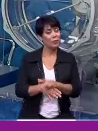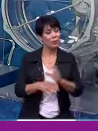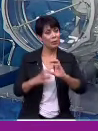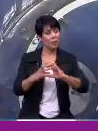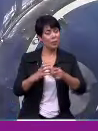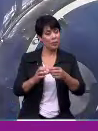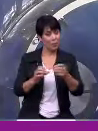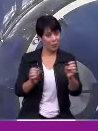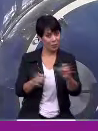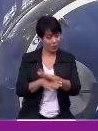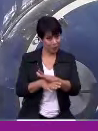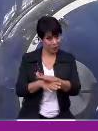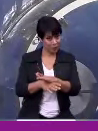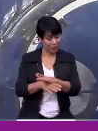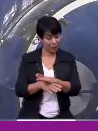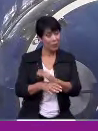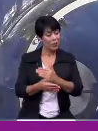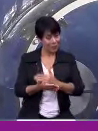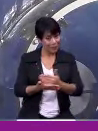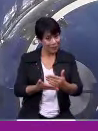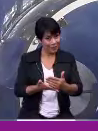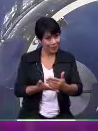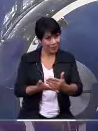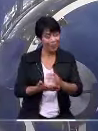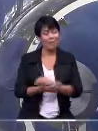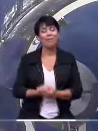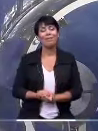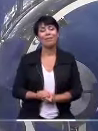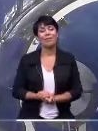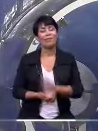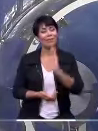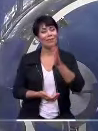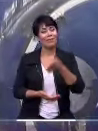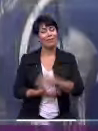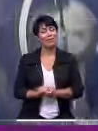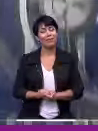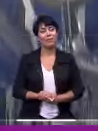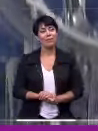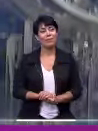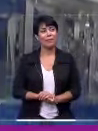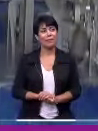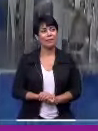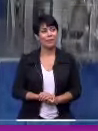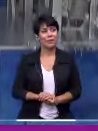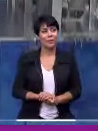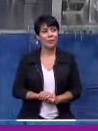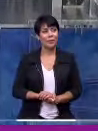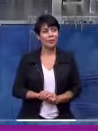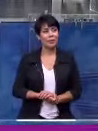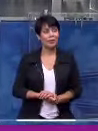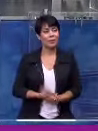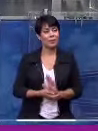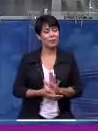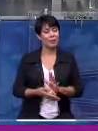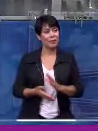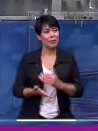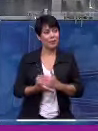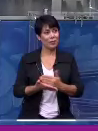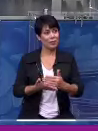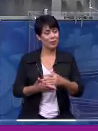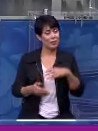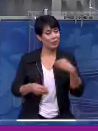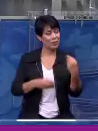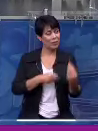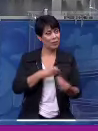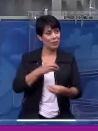Bolas posicionadas? Vamos começar? Valendo! Globo carregado,